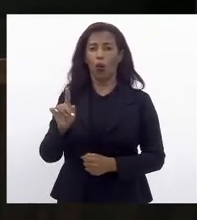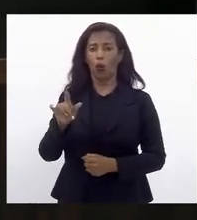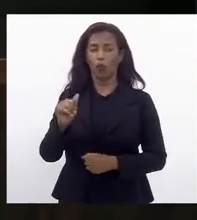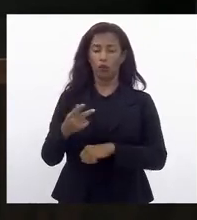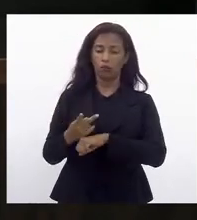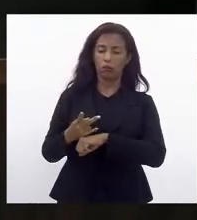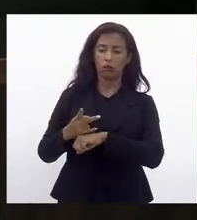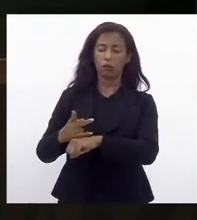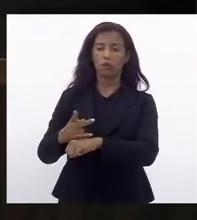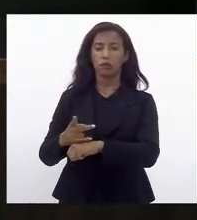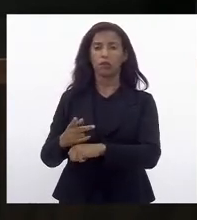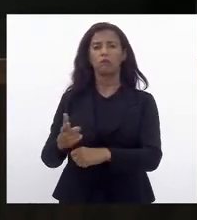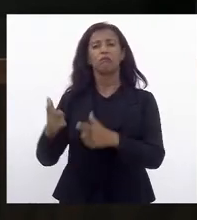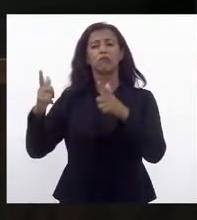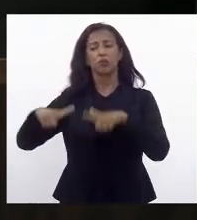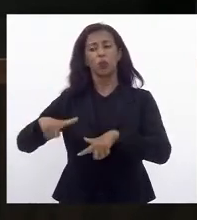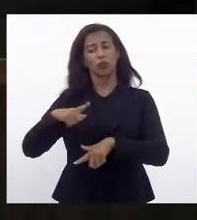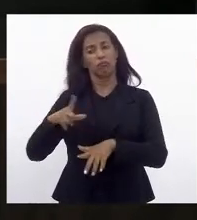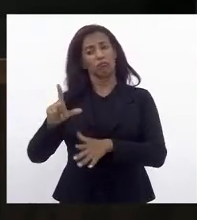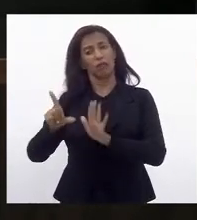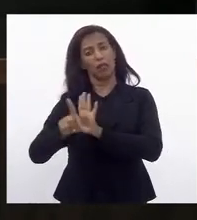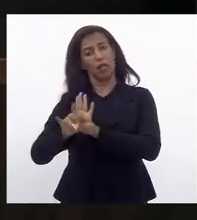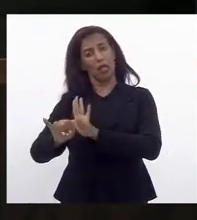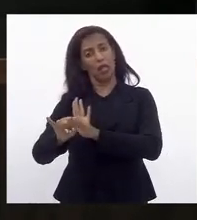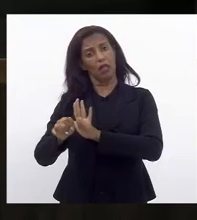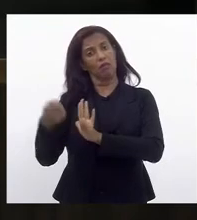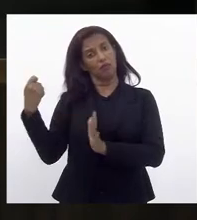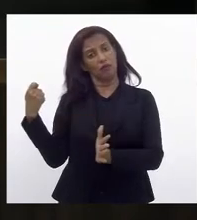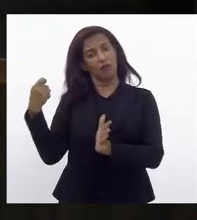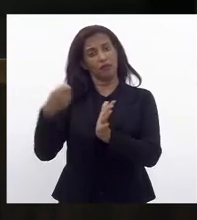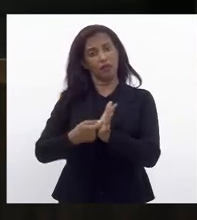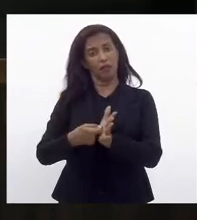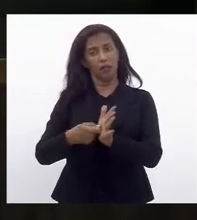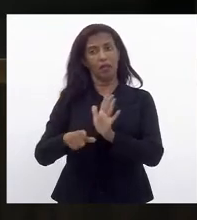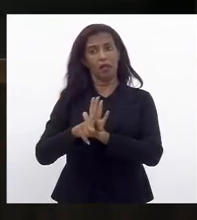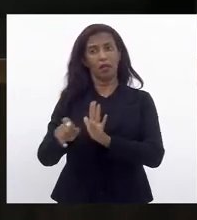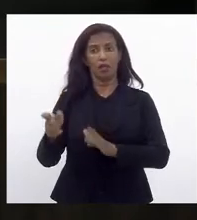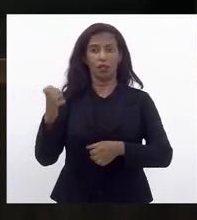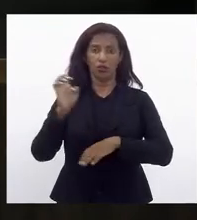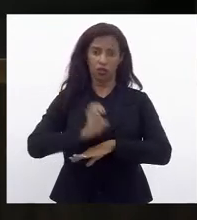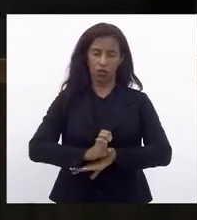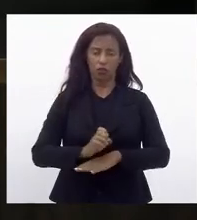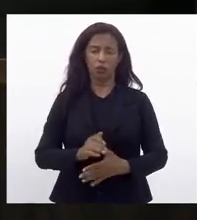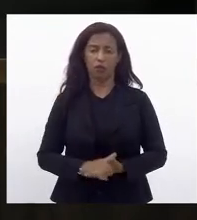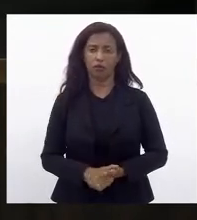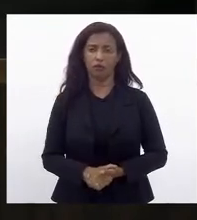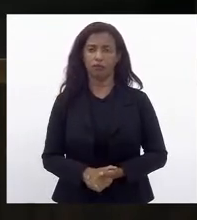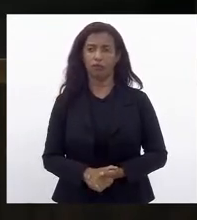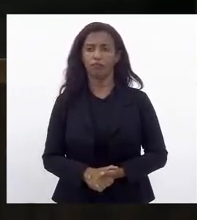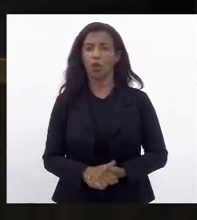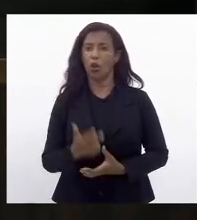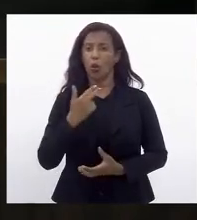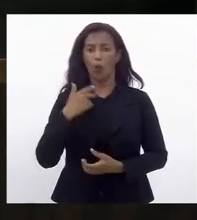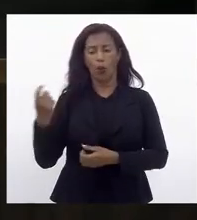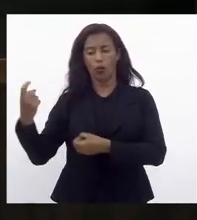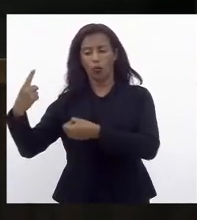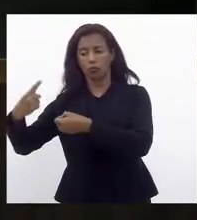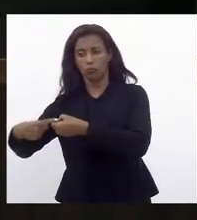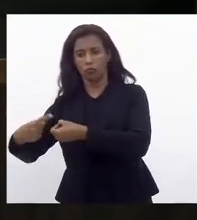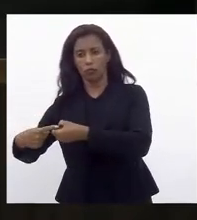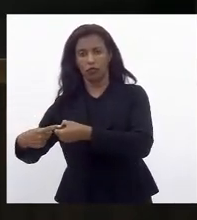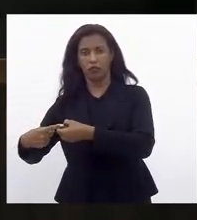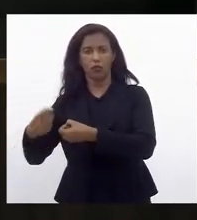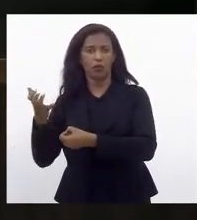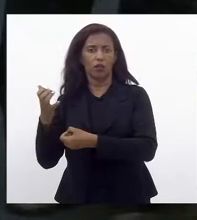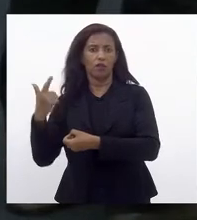vamos, aonde tem a lei, vamos fazer valer a lei estadual, porque não Obrigado, dá para presidente. Para o município legislar tendo uma lei